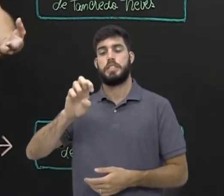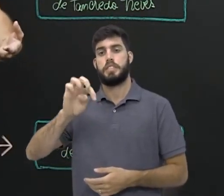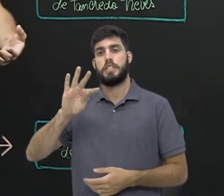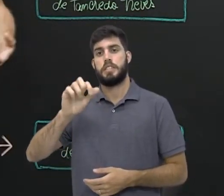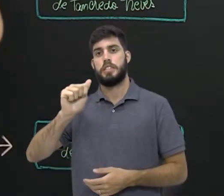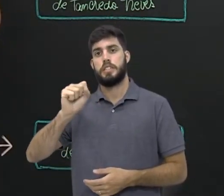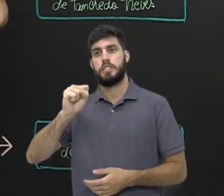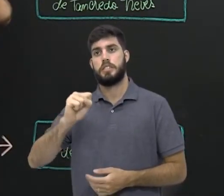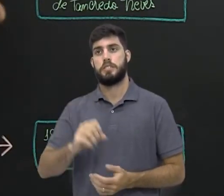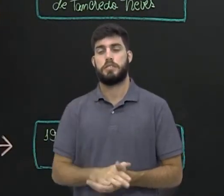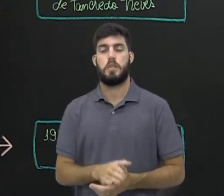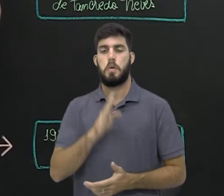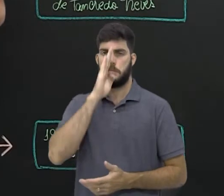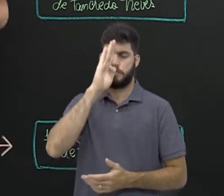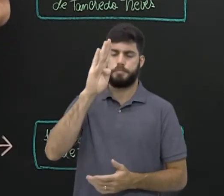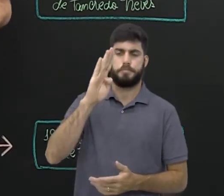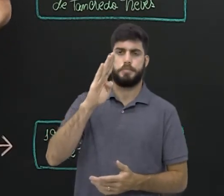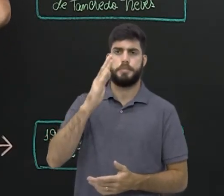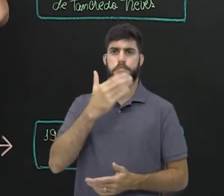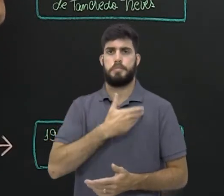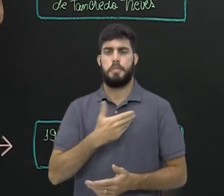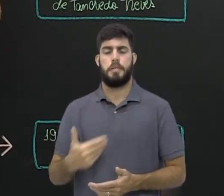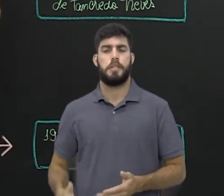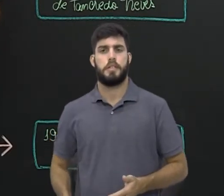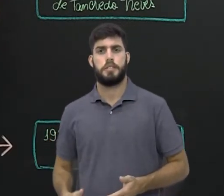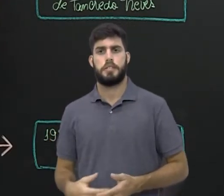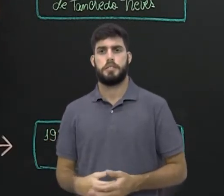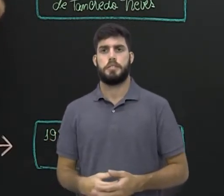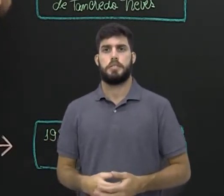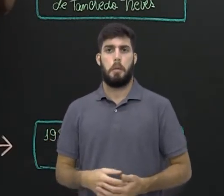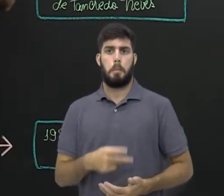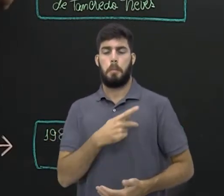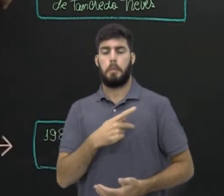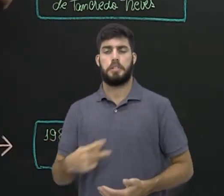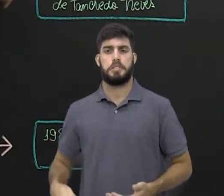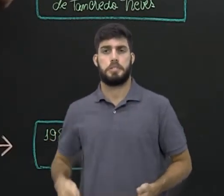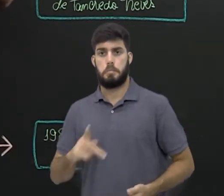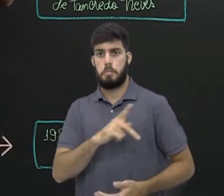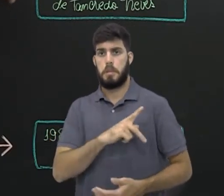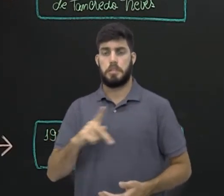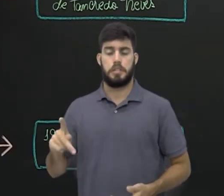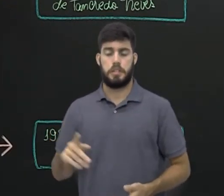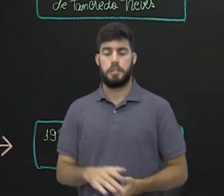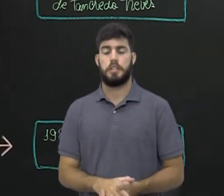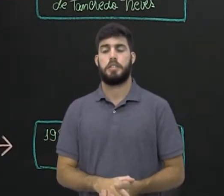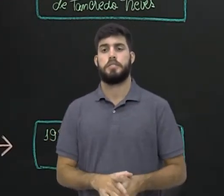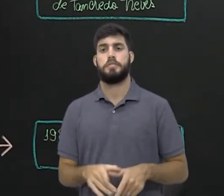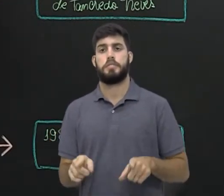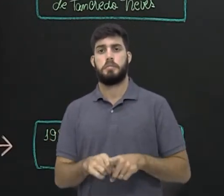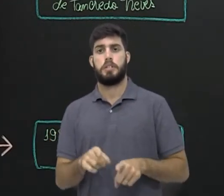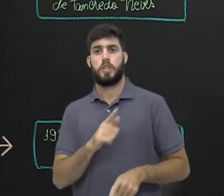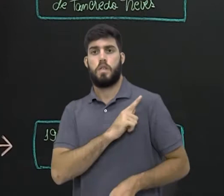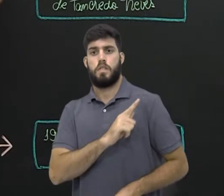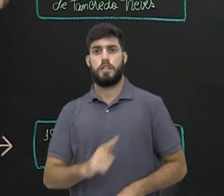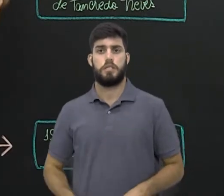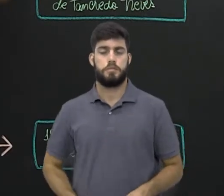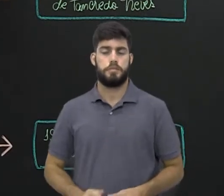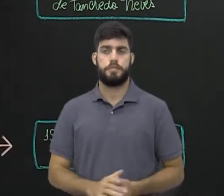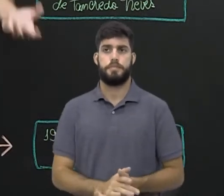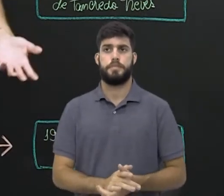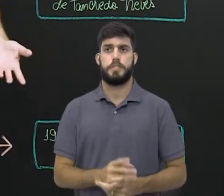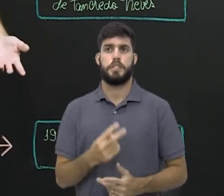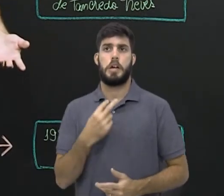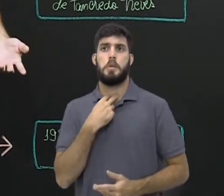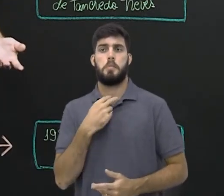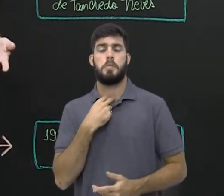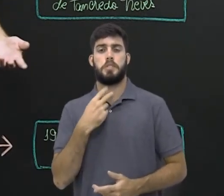cargos políticos, né, para a presidência da República, para os governadores, ele não se processava de maneira direta. Ou seja, as pessoas não